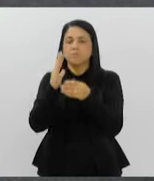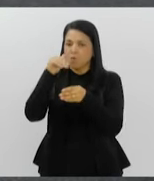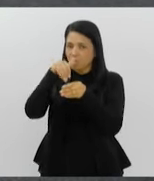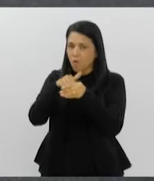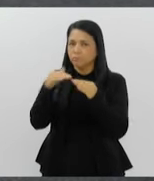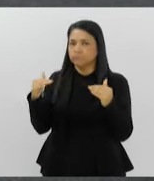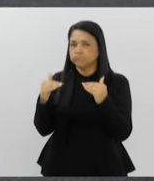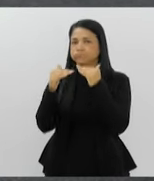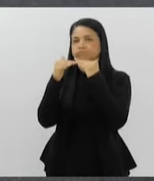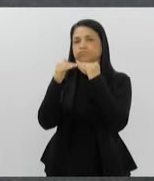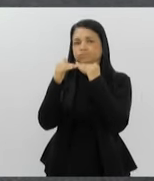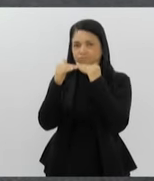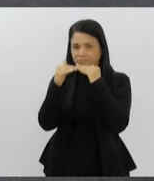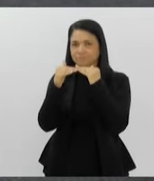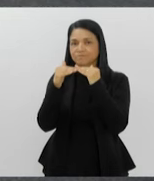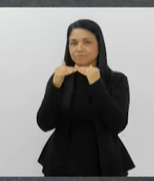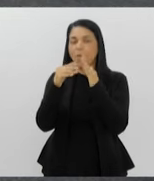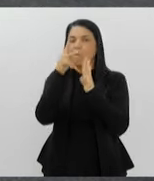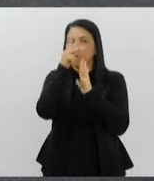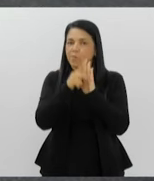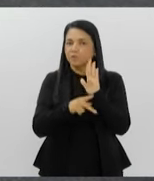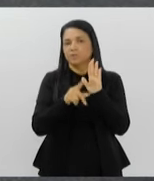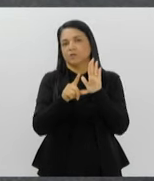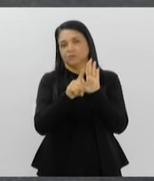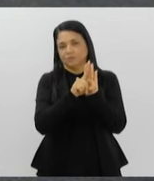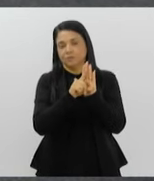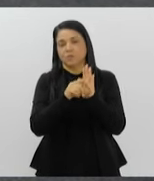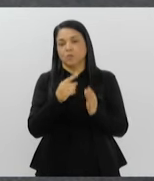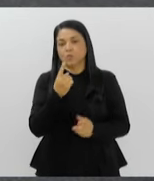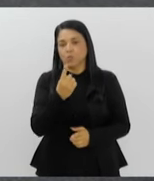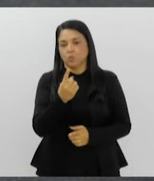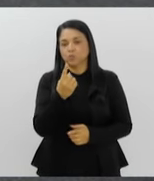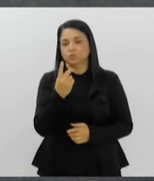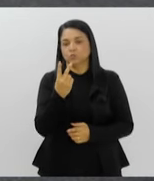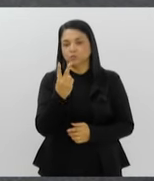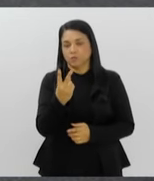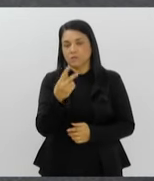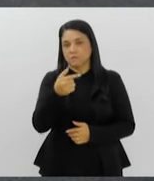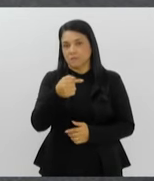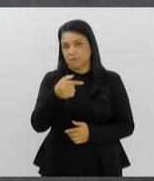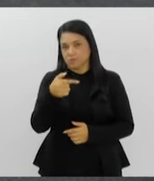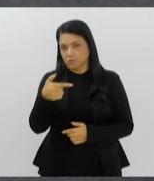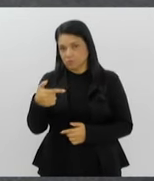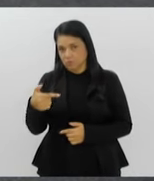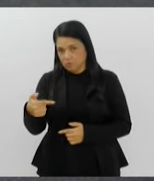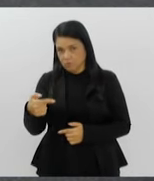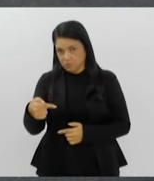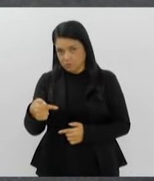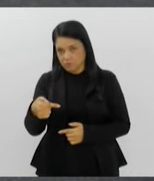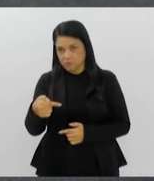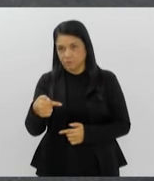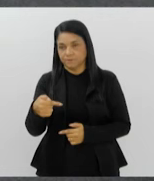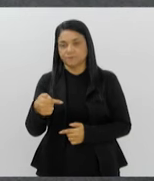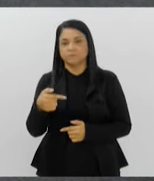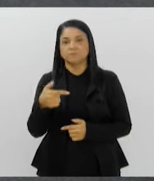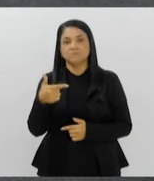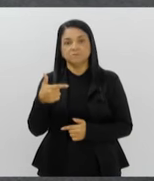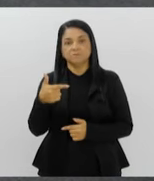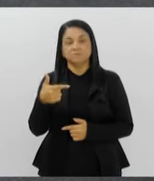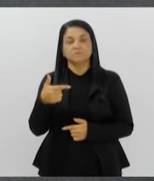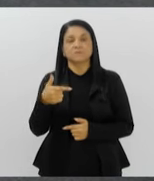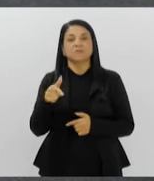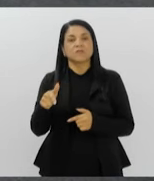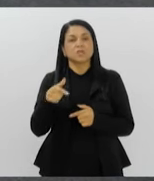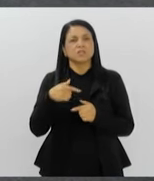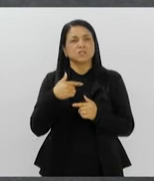melhor, favoravelmente ao projeto 1272. Eu não acredito, 2012, esse projeto